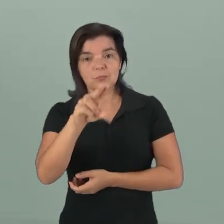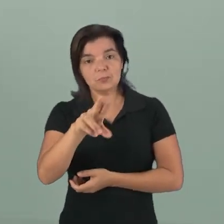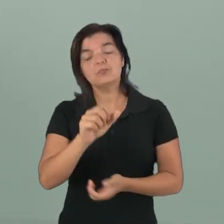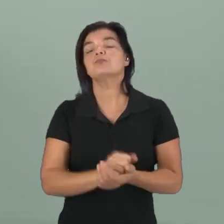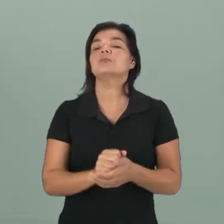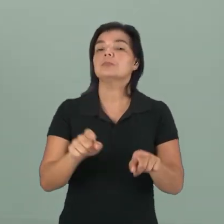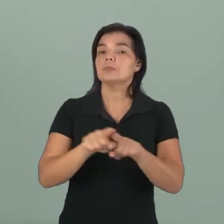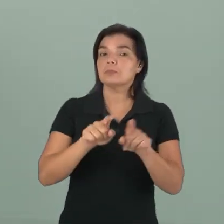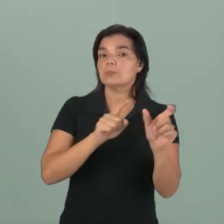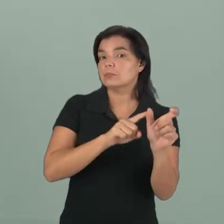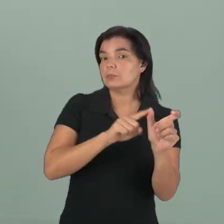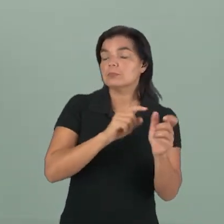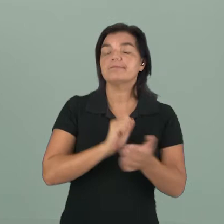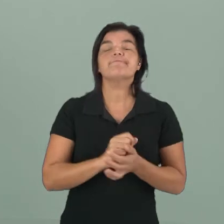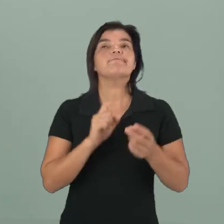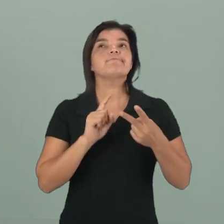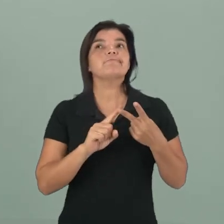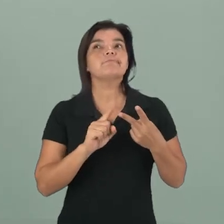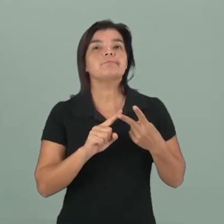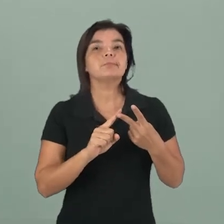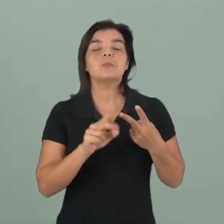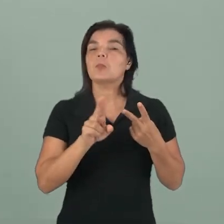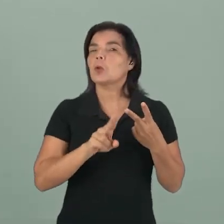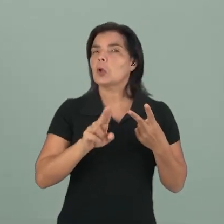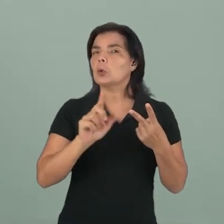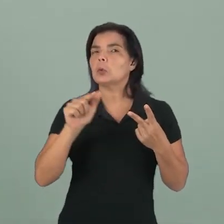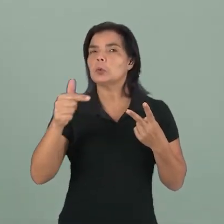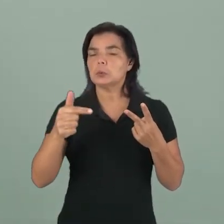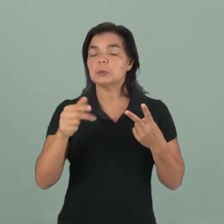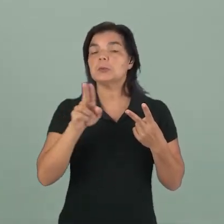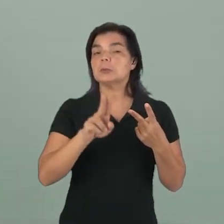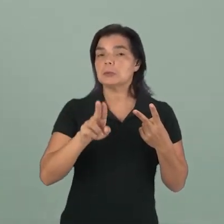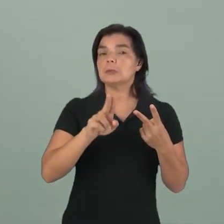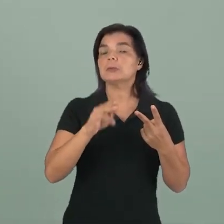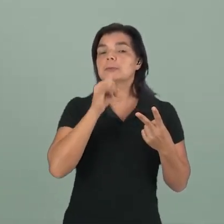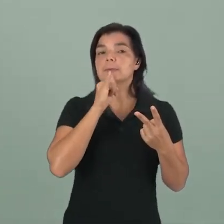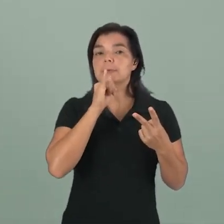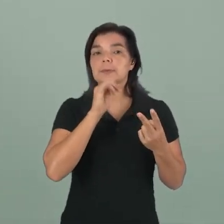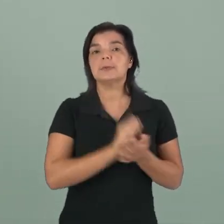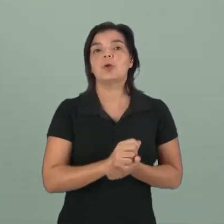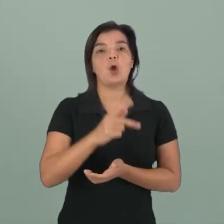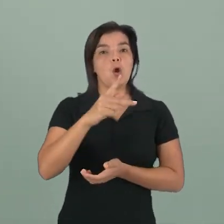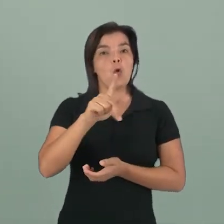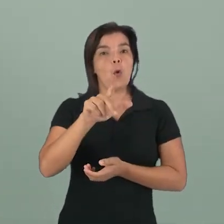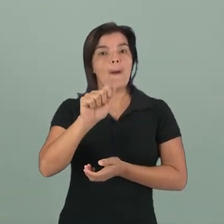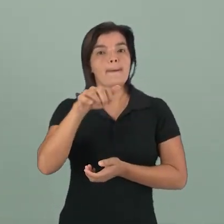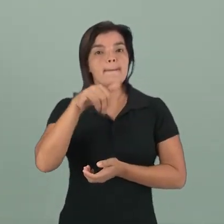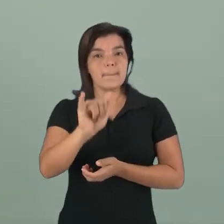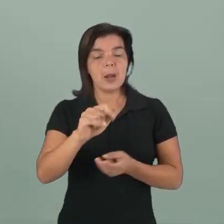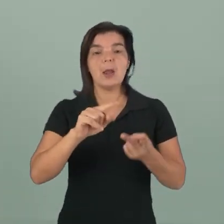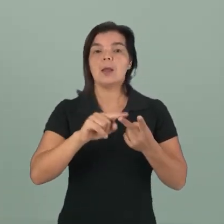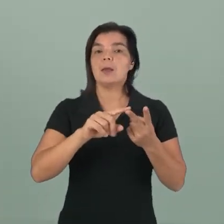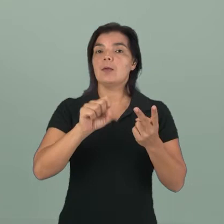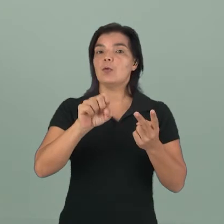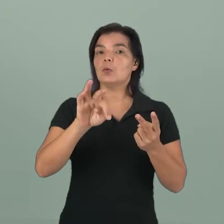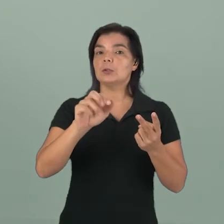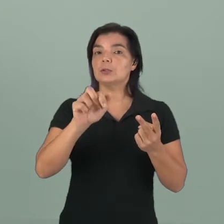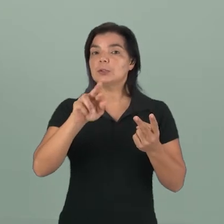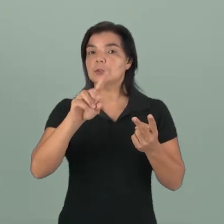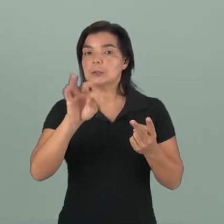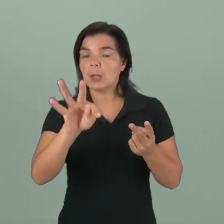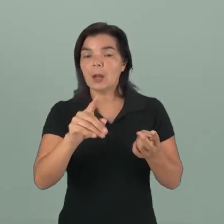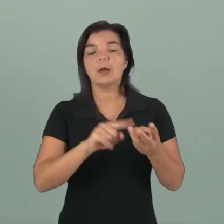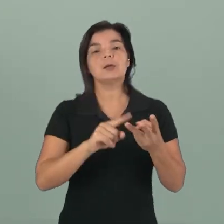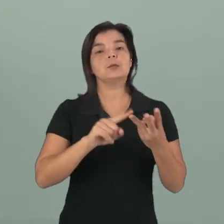para designar aquilo. A gente tem alguns termos que nós usamos como, por exemplo, play, o start, o pause, né?